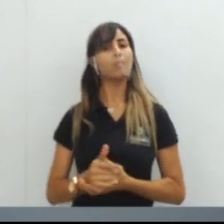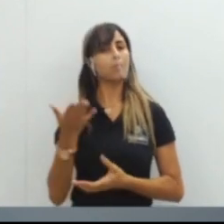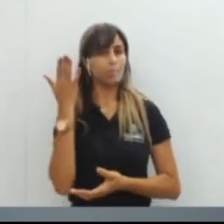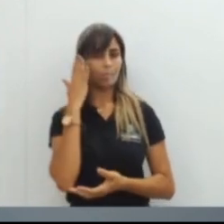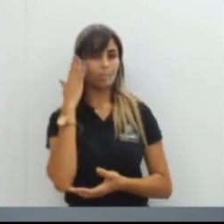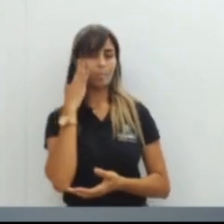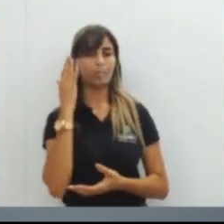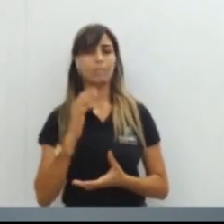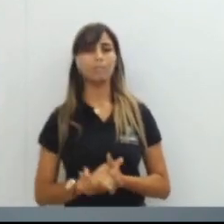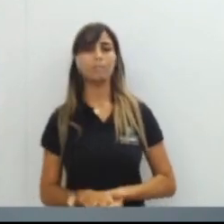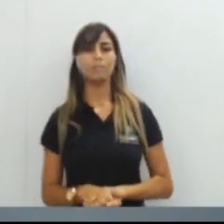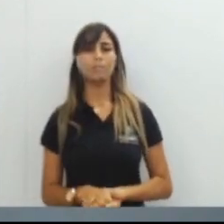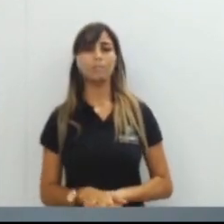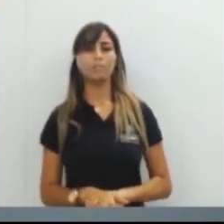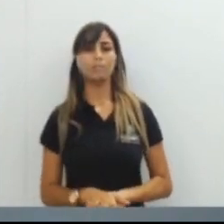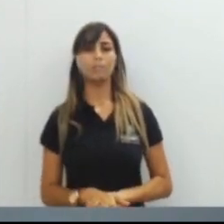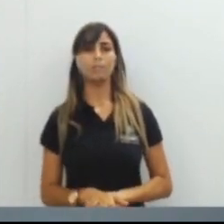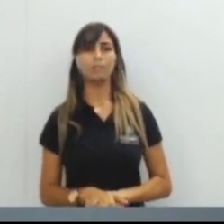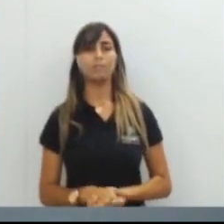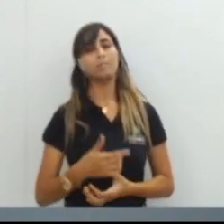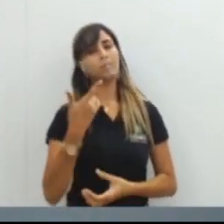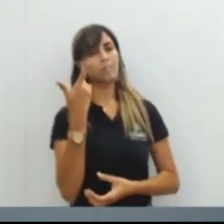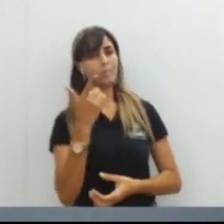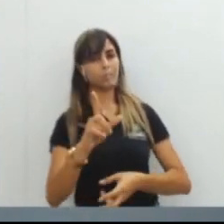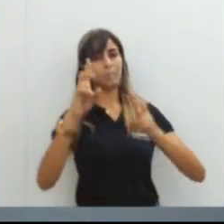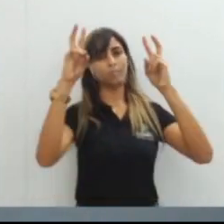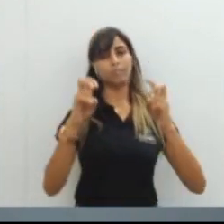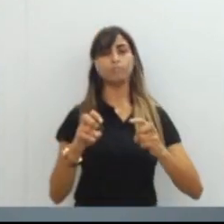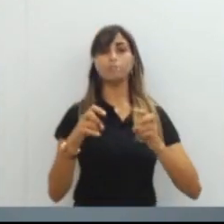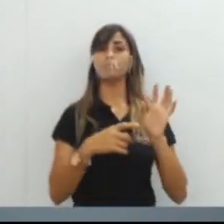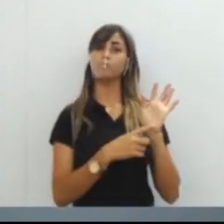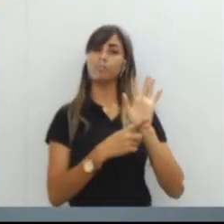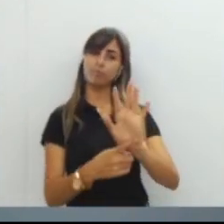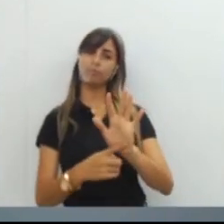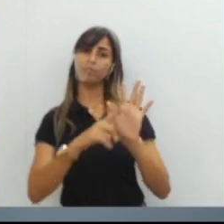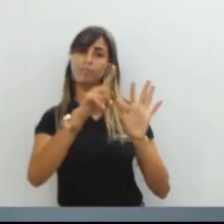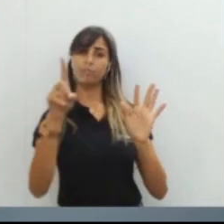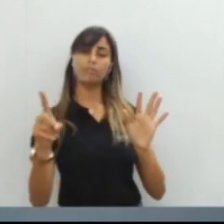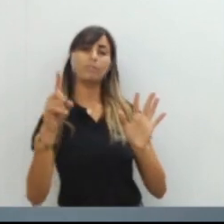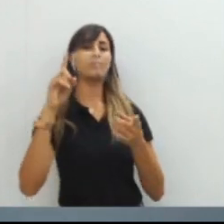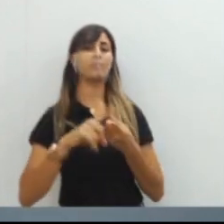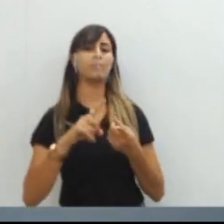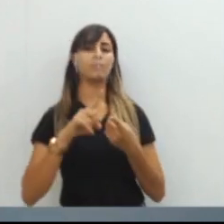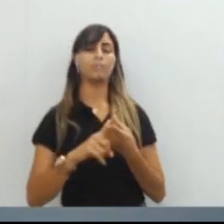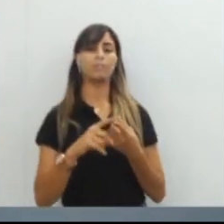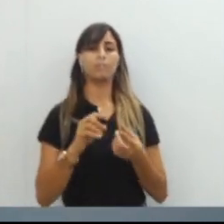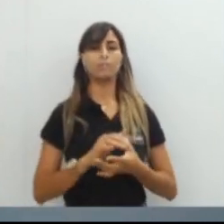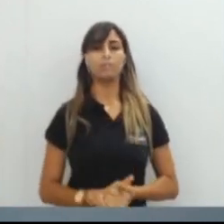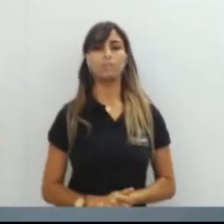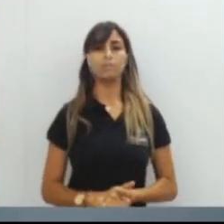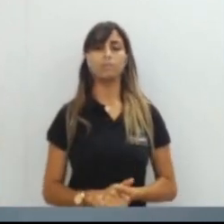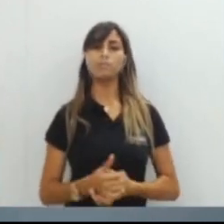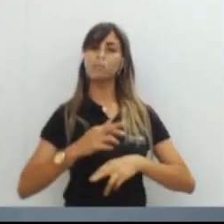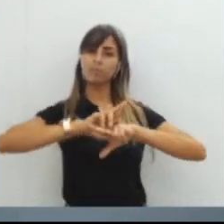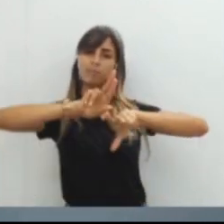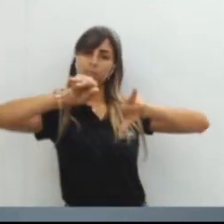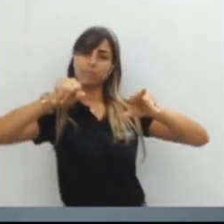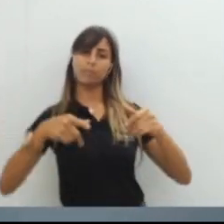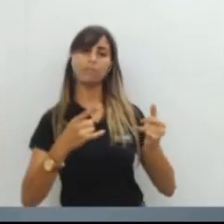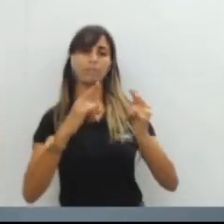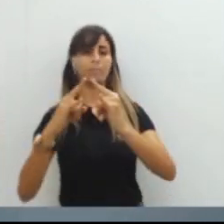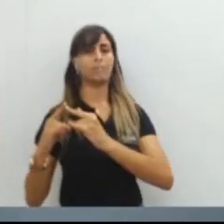interpretem. Aí, vem outra questão aqui que eu quero trazer para vocês. Beleza, a gente tem diversas